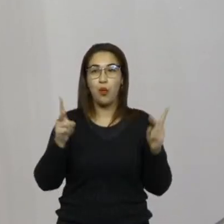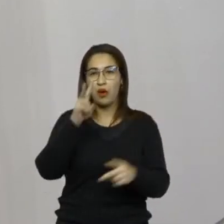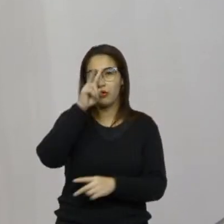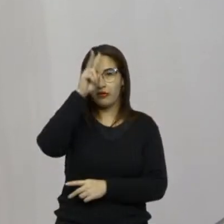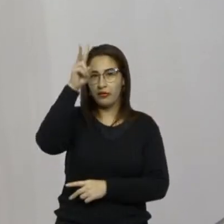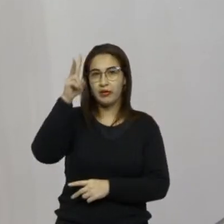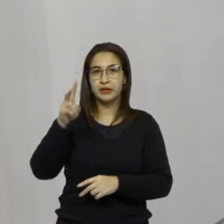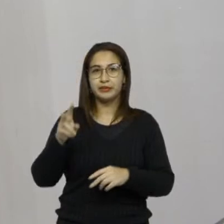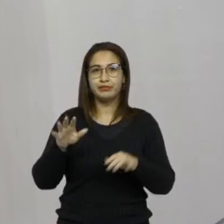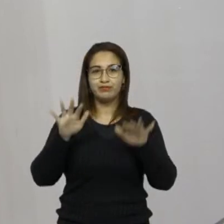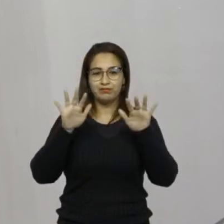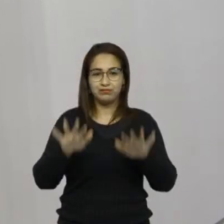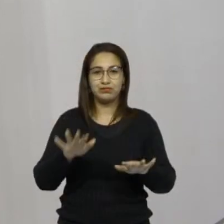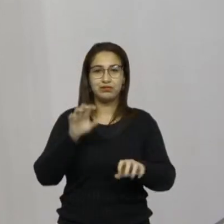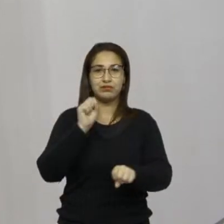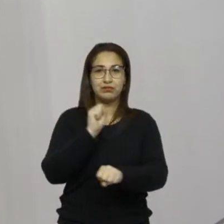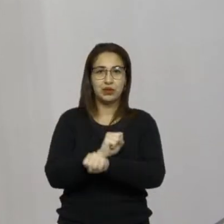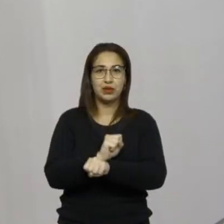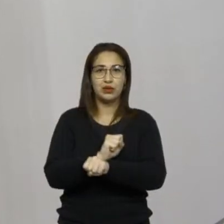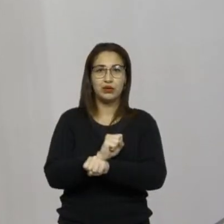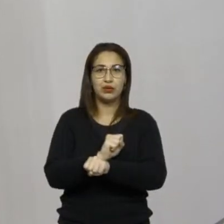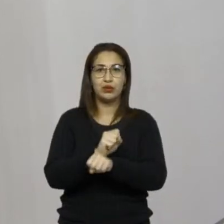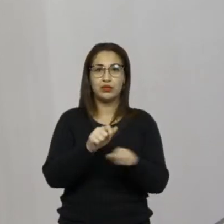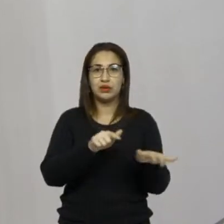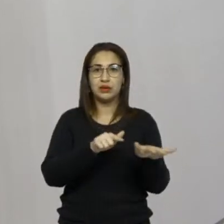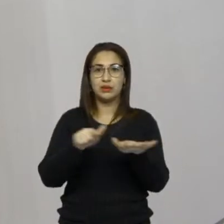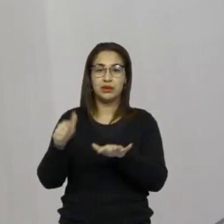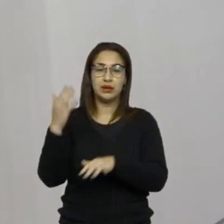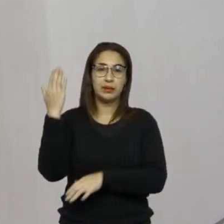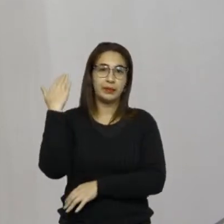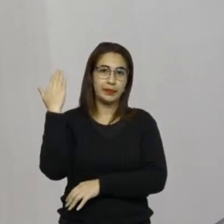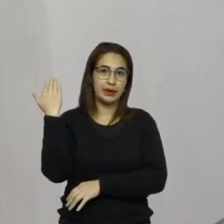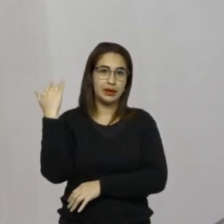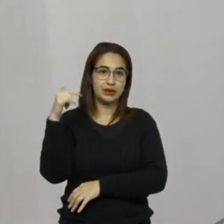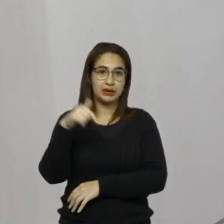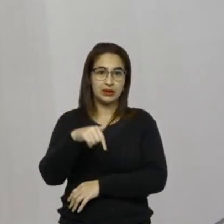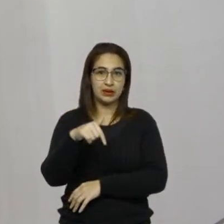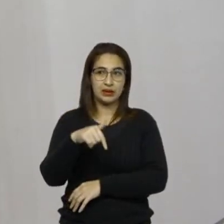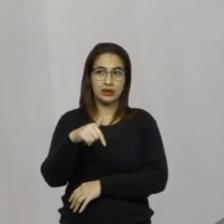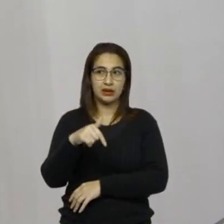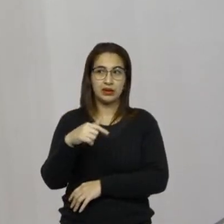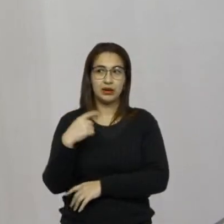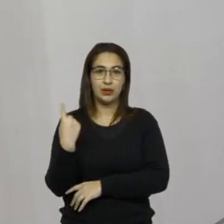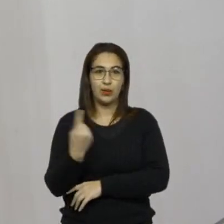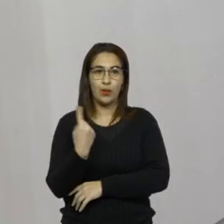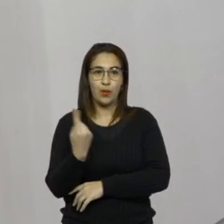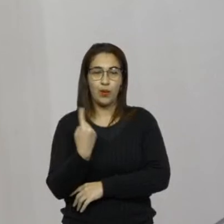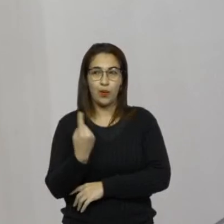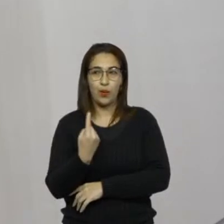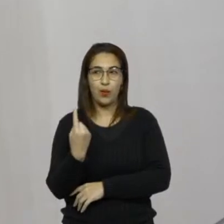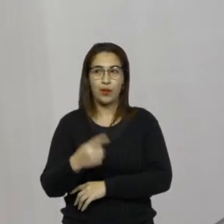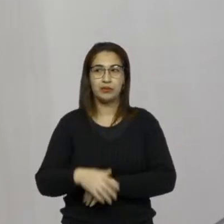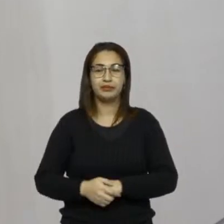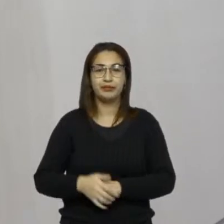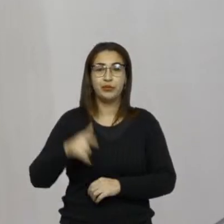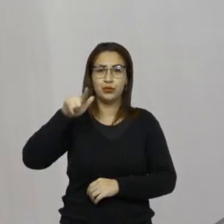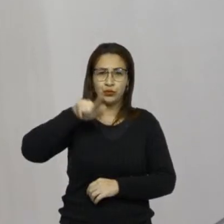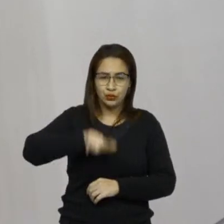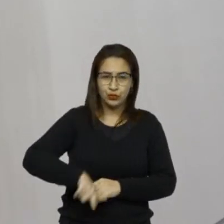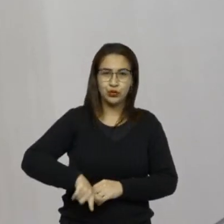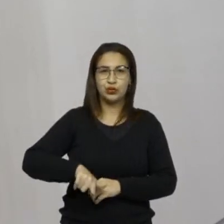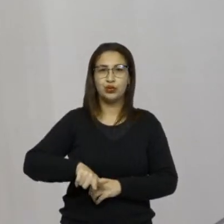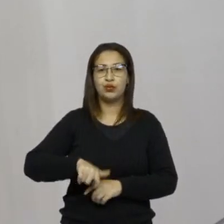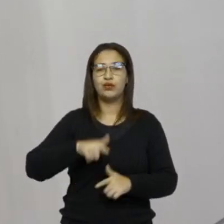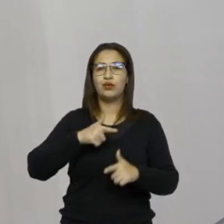deputado Nazareno, aqui na nossa costa na semana passada, trazendo tantos problemas novamente para tantas cidades